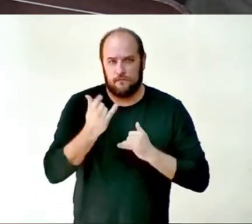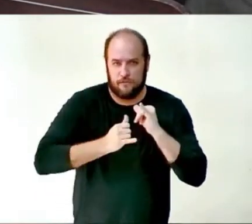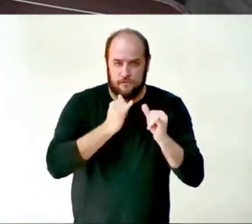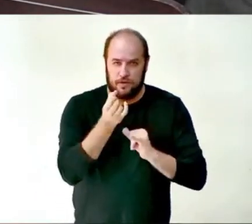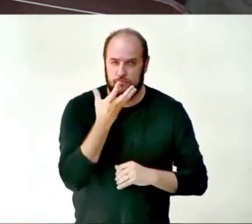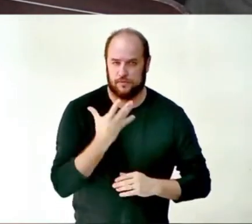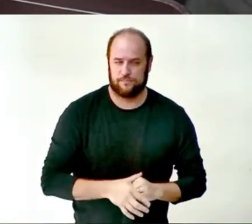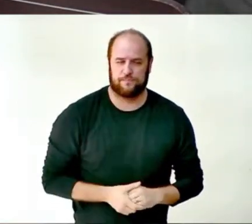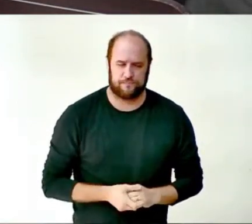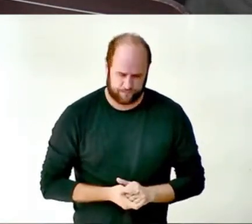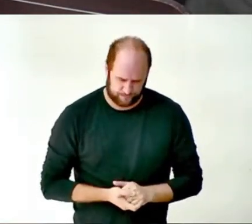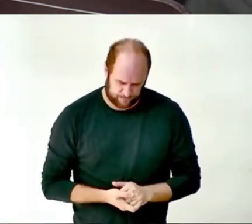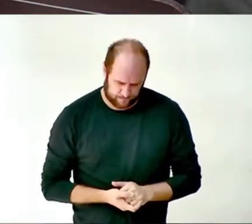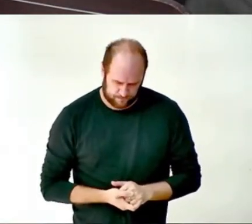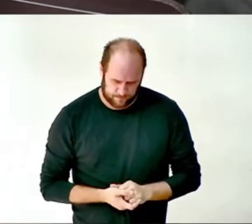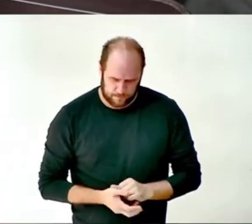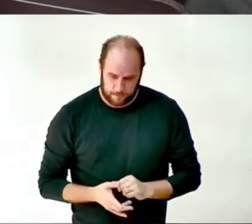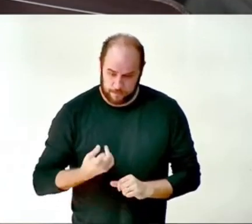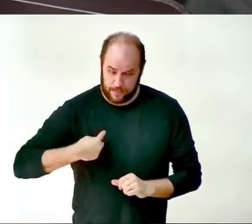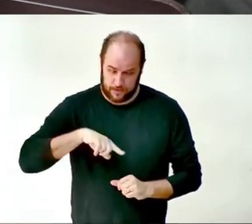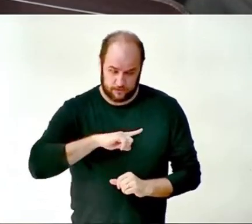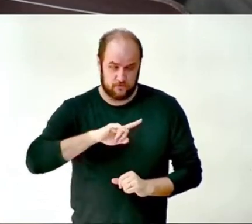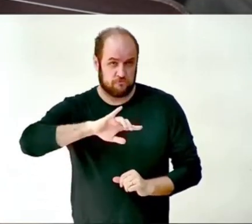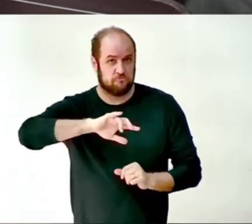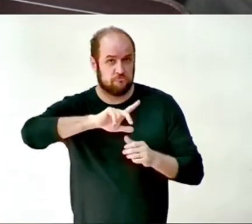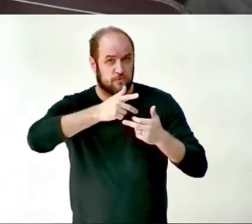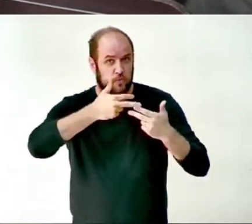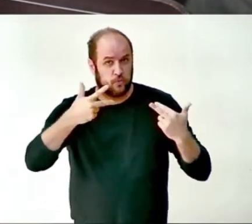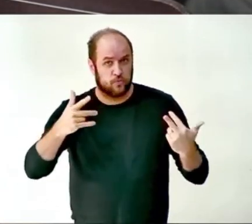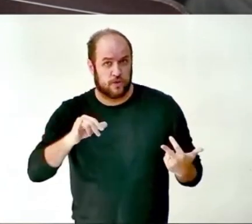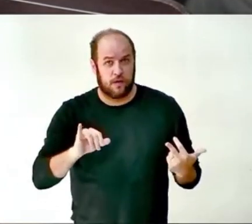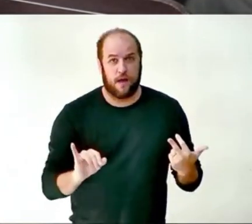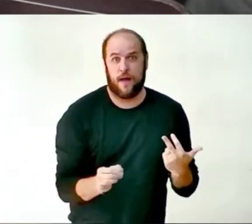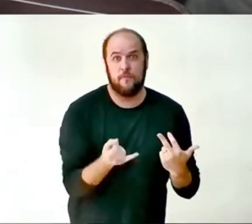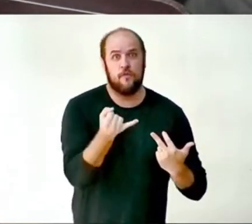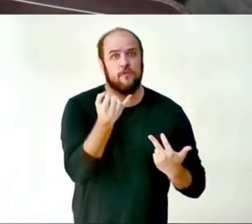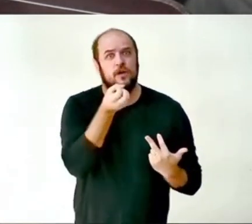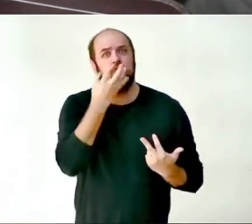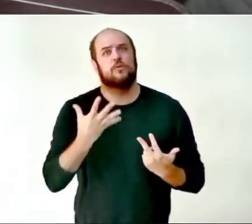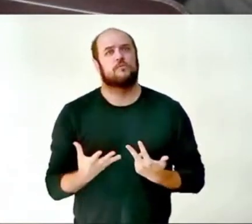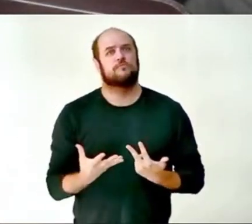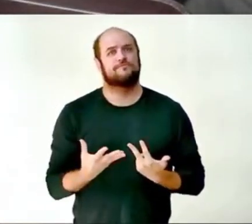mais beneficiário do que nós acerca do bem. O